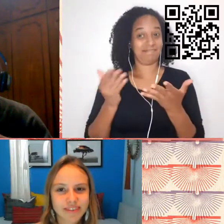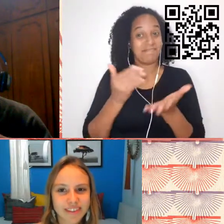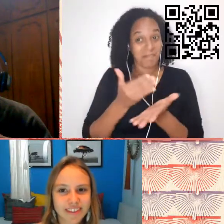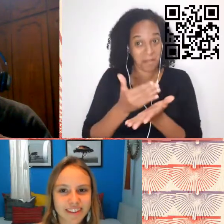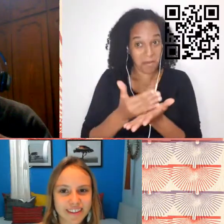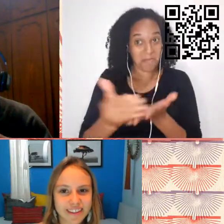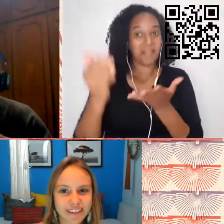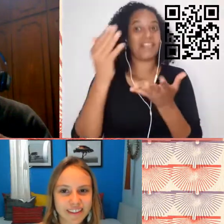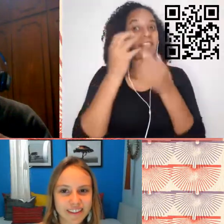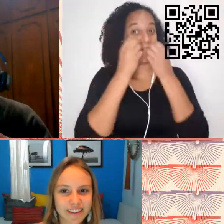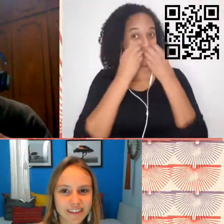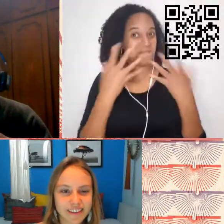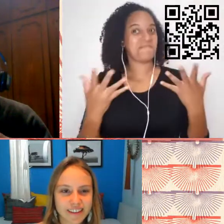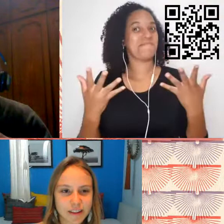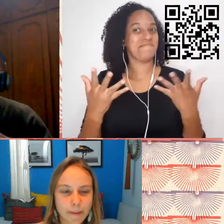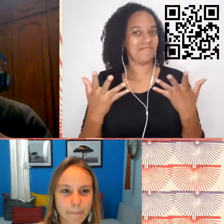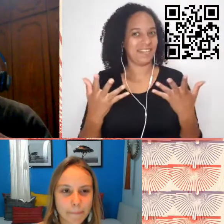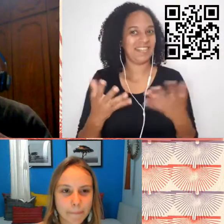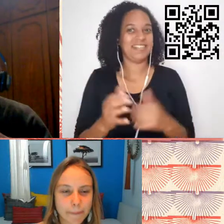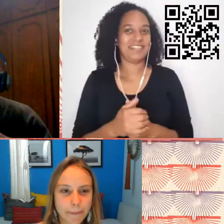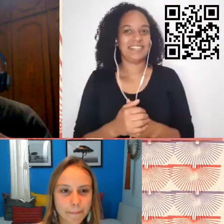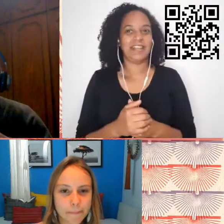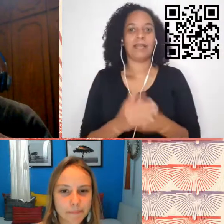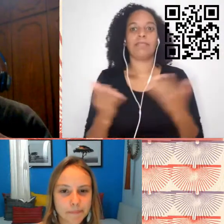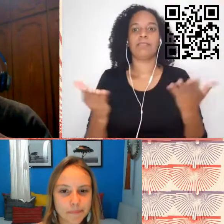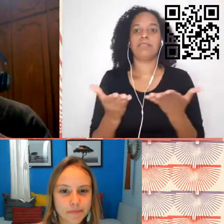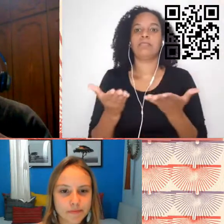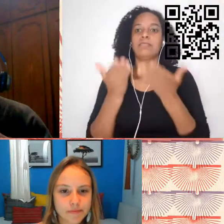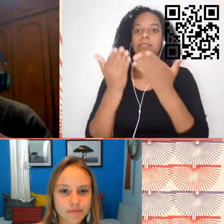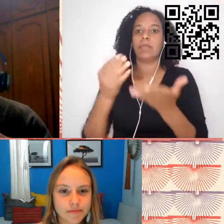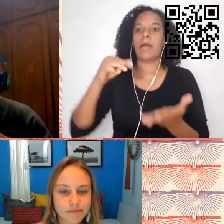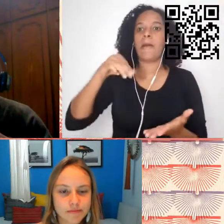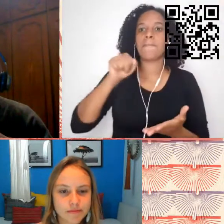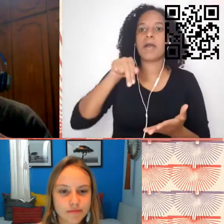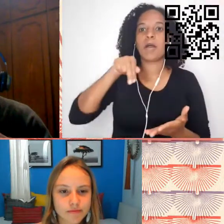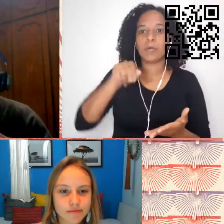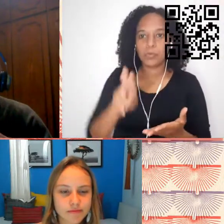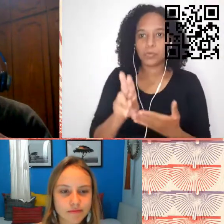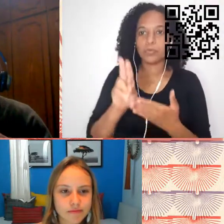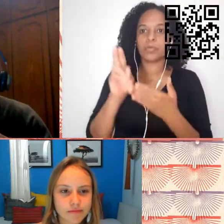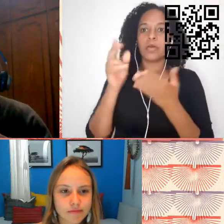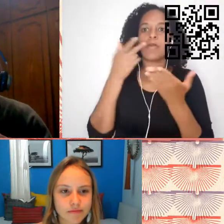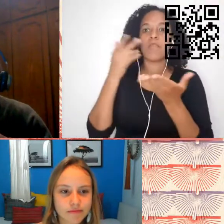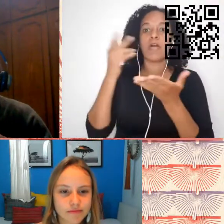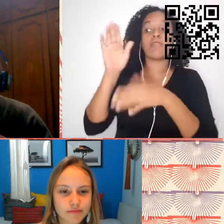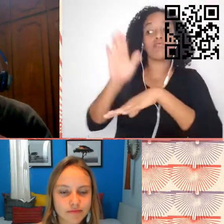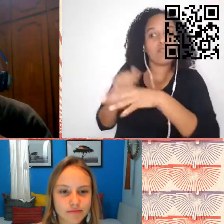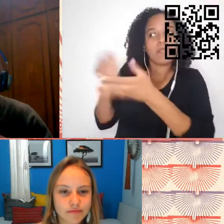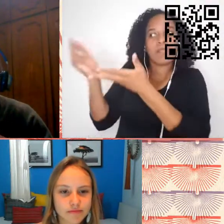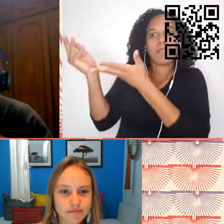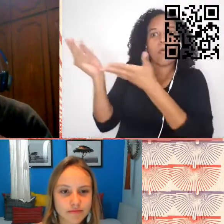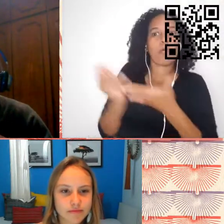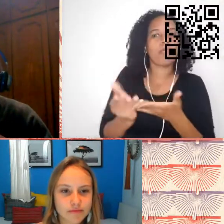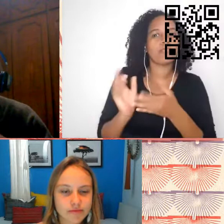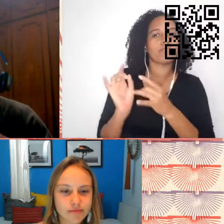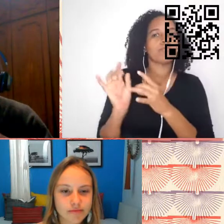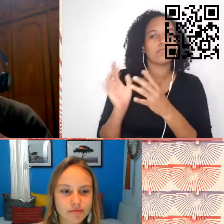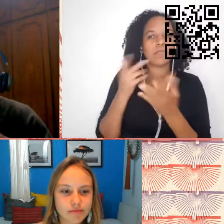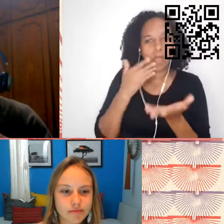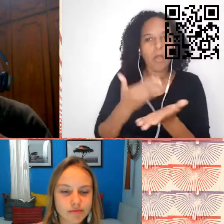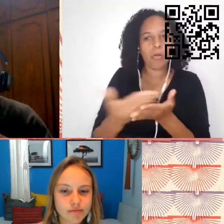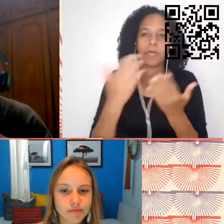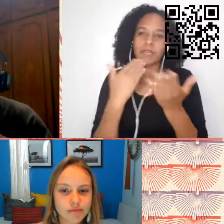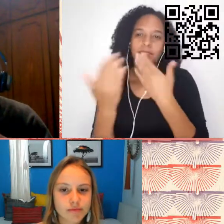É isso aí, é uma boa maneira de começar, né? Passo a palavra agora para a Manu, para ela chamar a